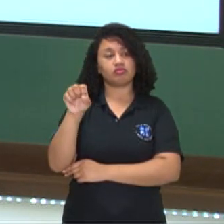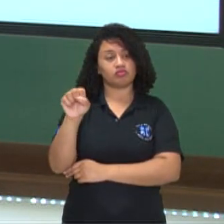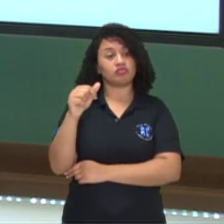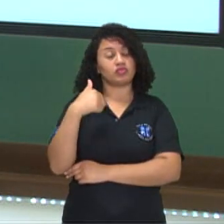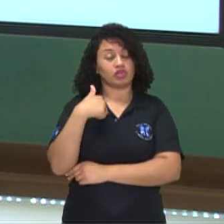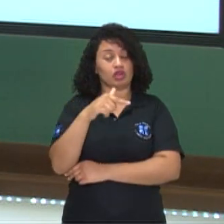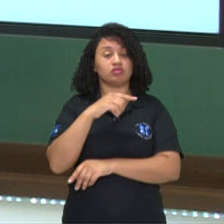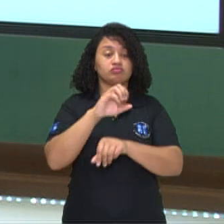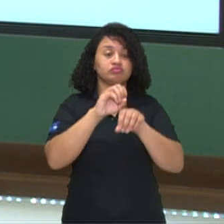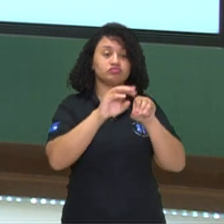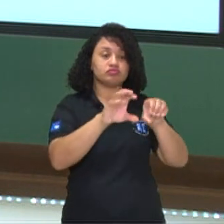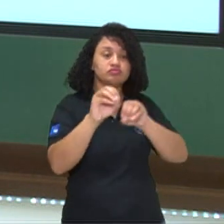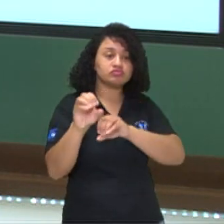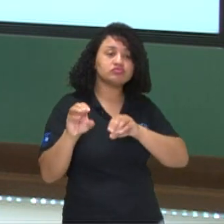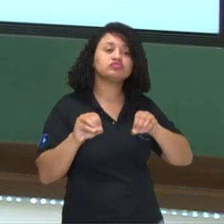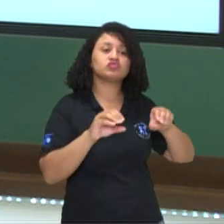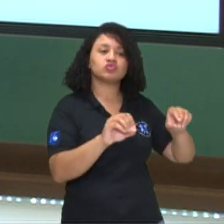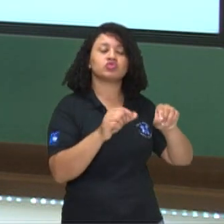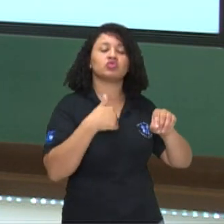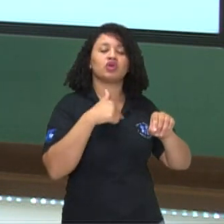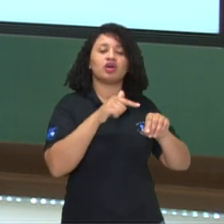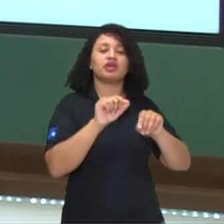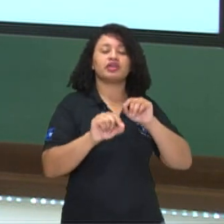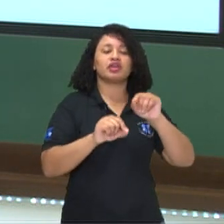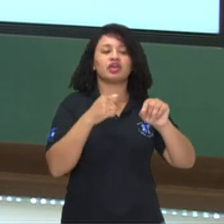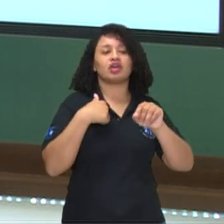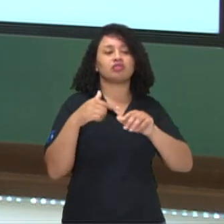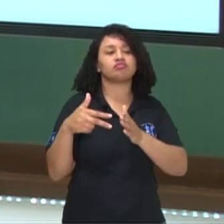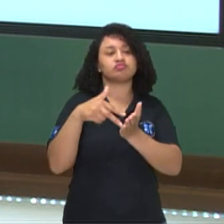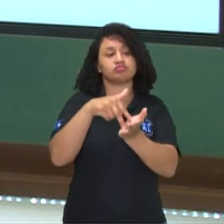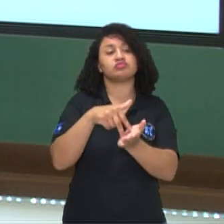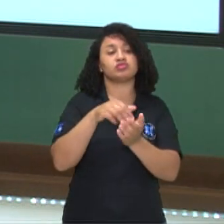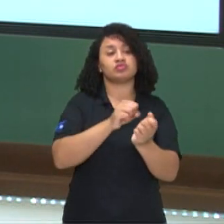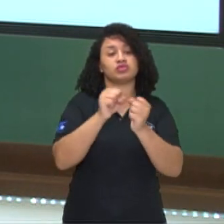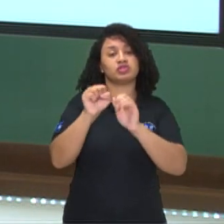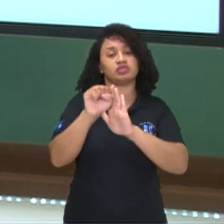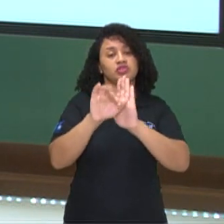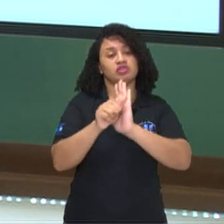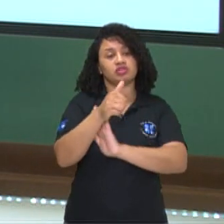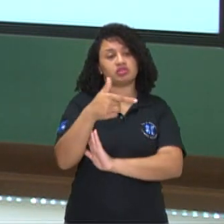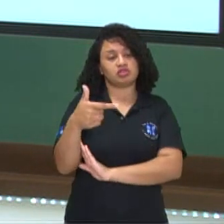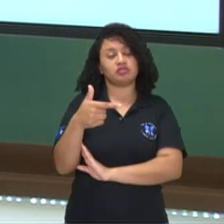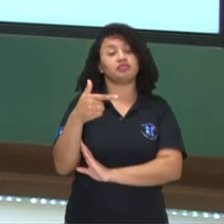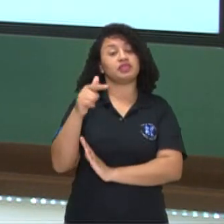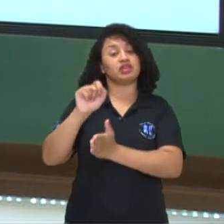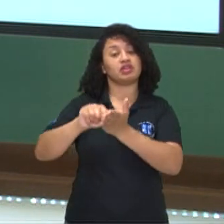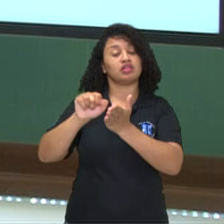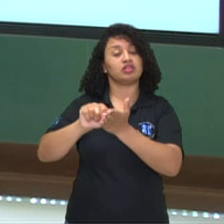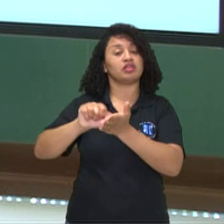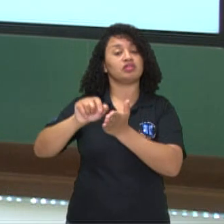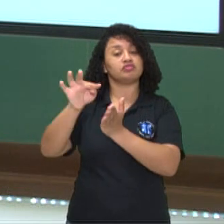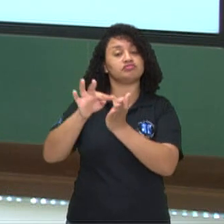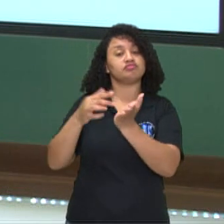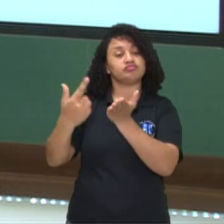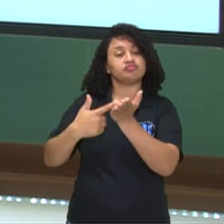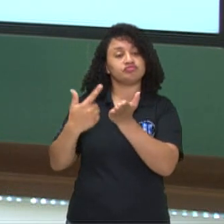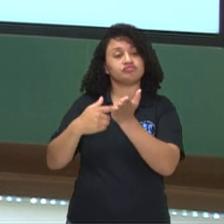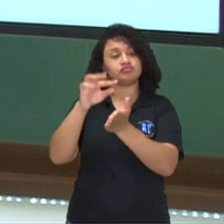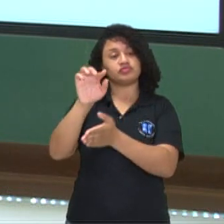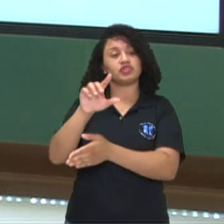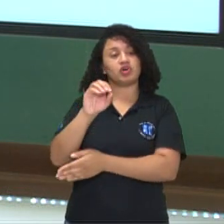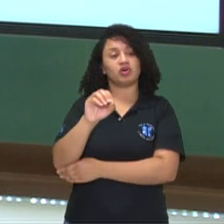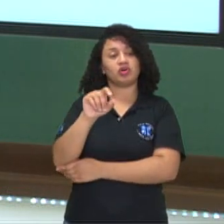o trono ali no século XVII, e ele vai escrever uma obra chamada O Leviatã, né, o monstro.